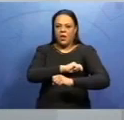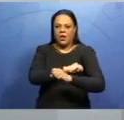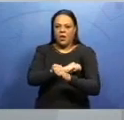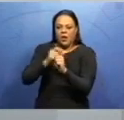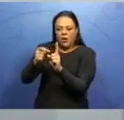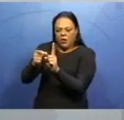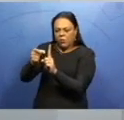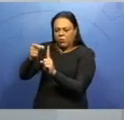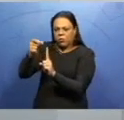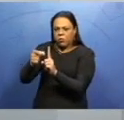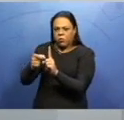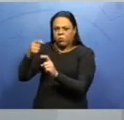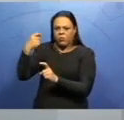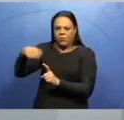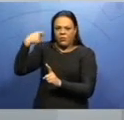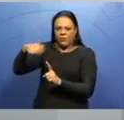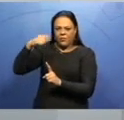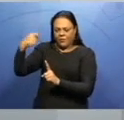Termômetro.